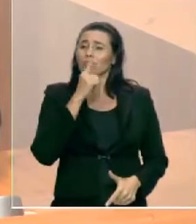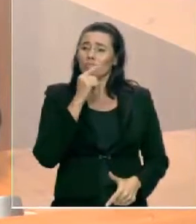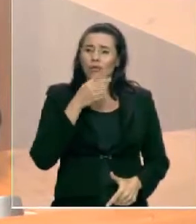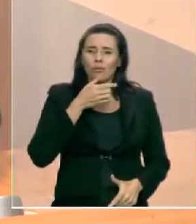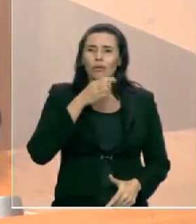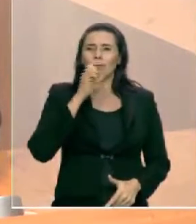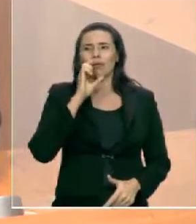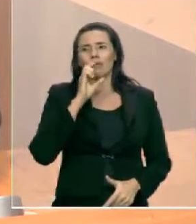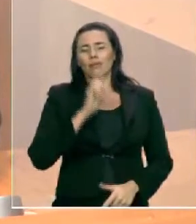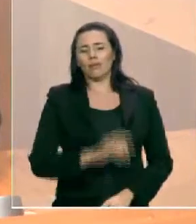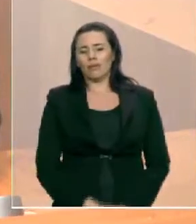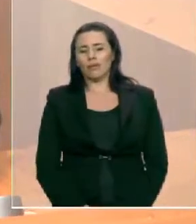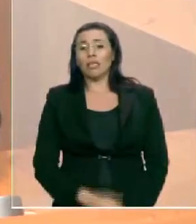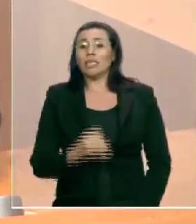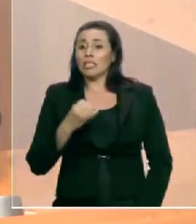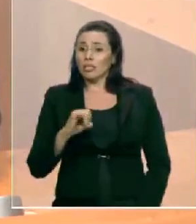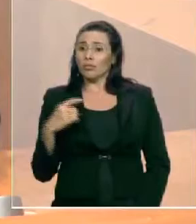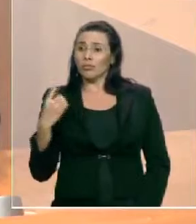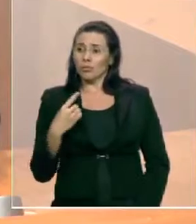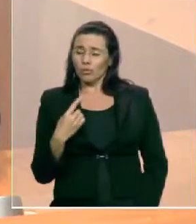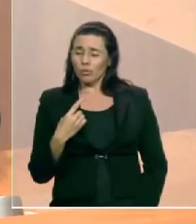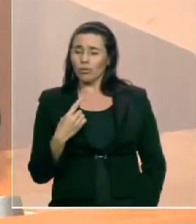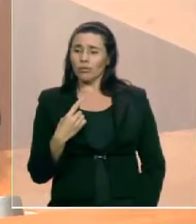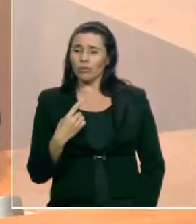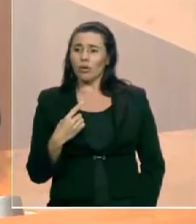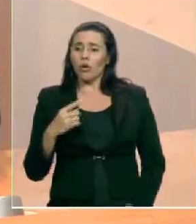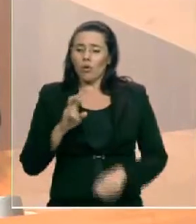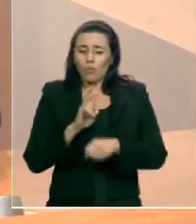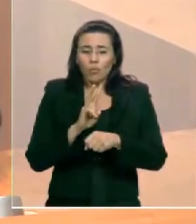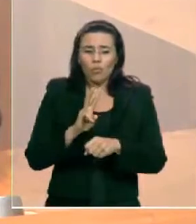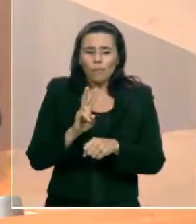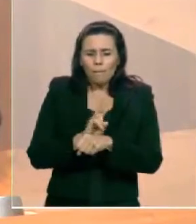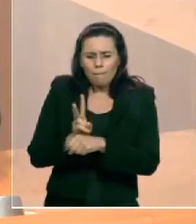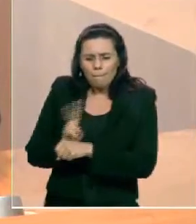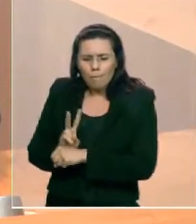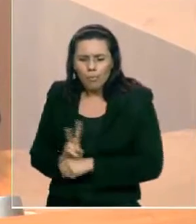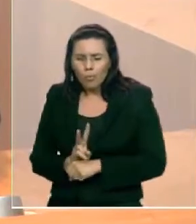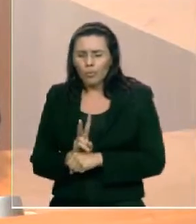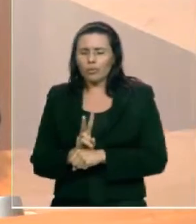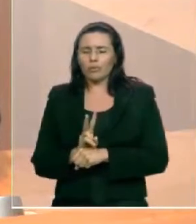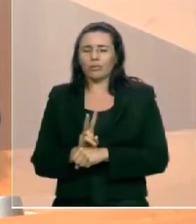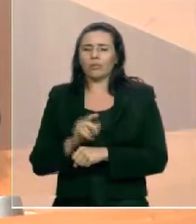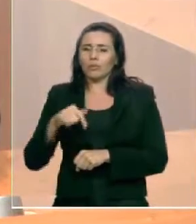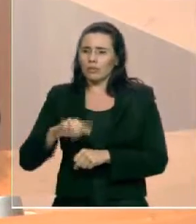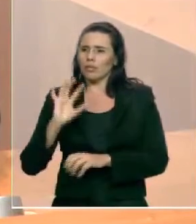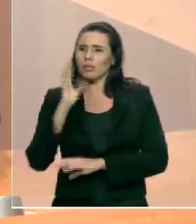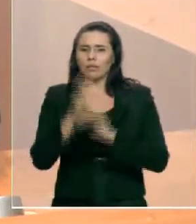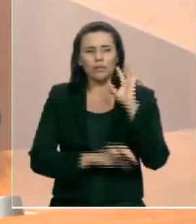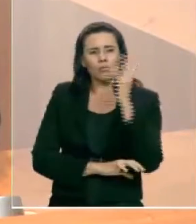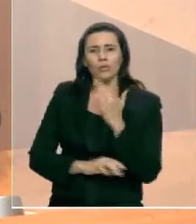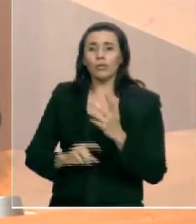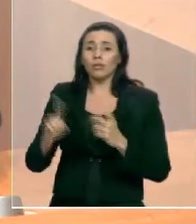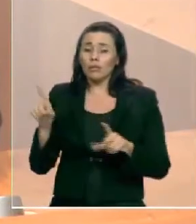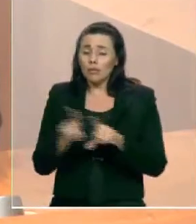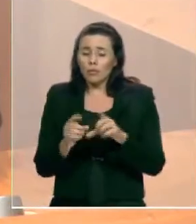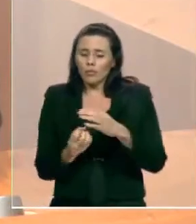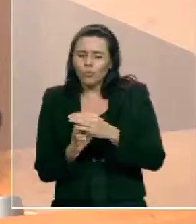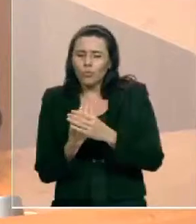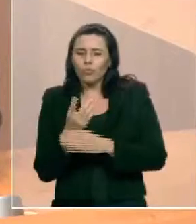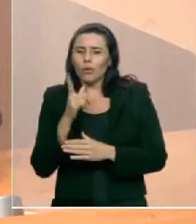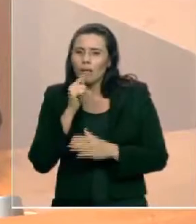vamos passar por problemas como São Paulo e muitos outros estados estão